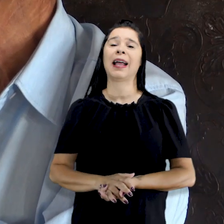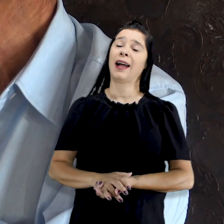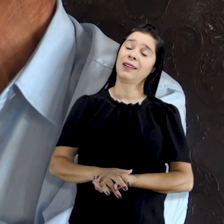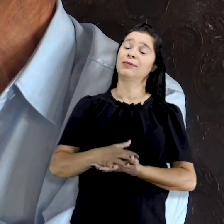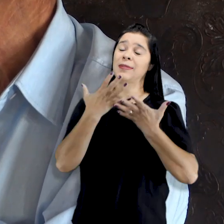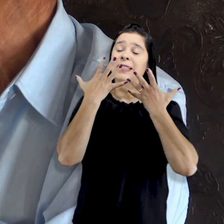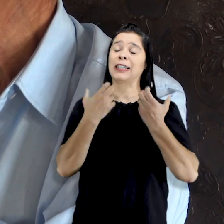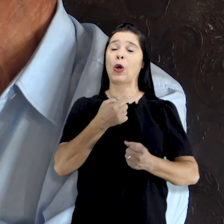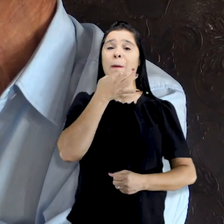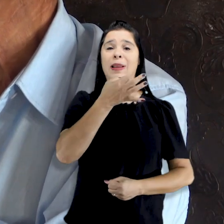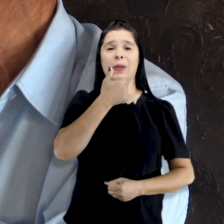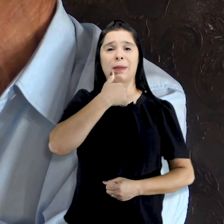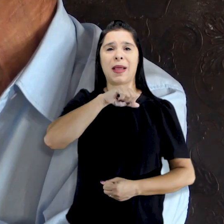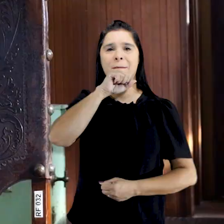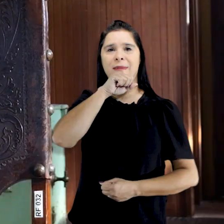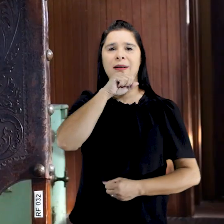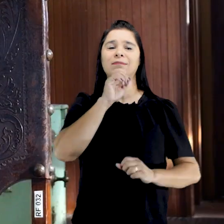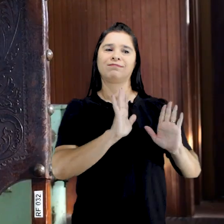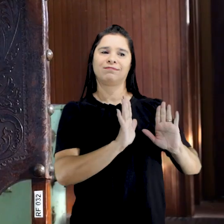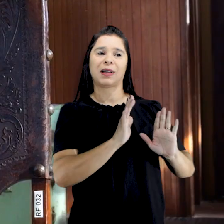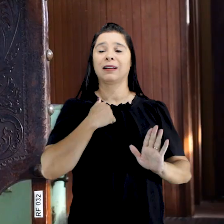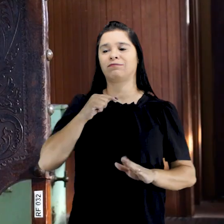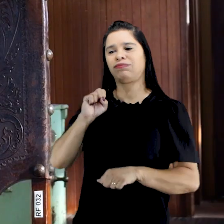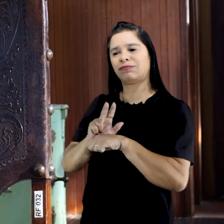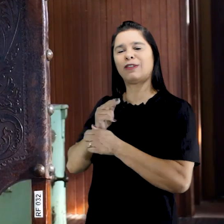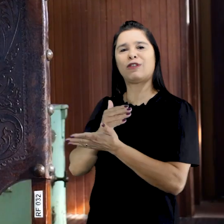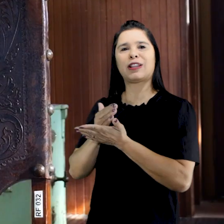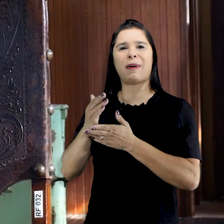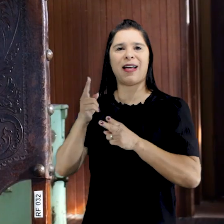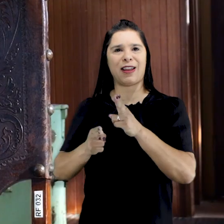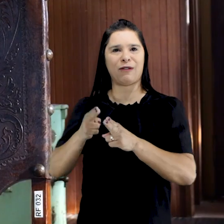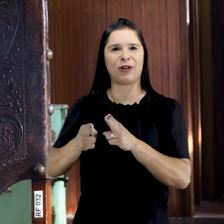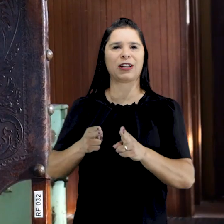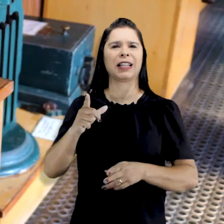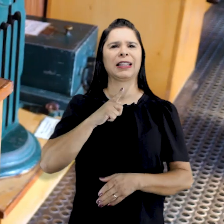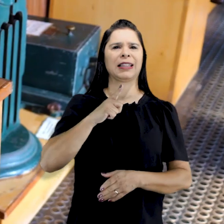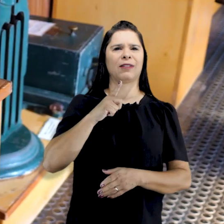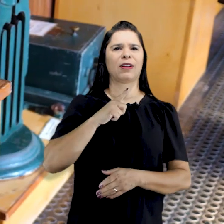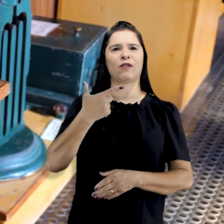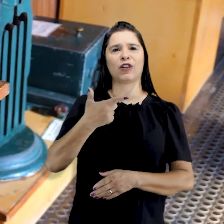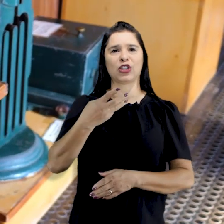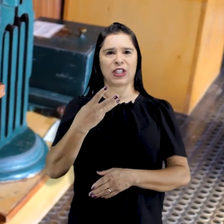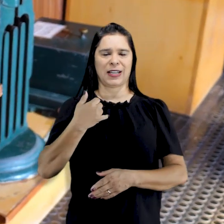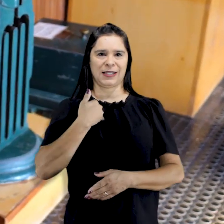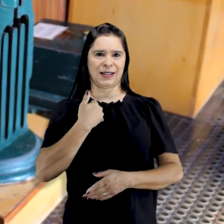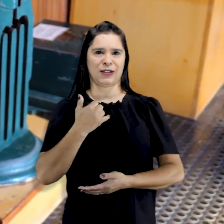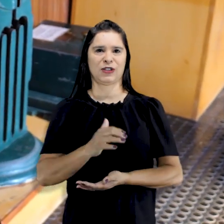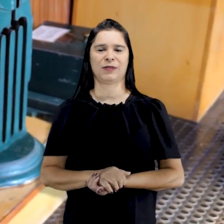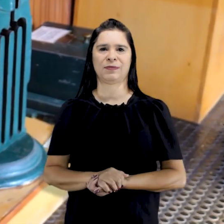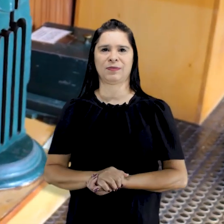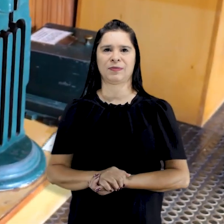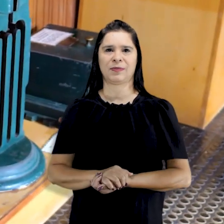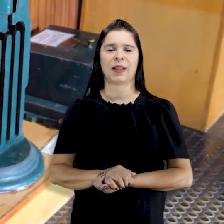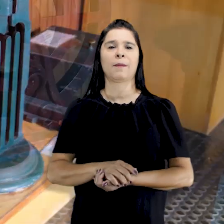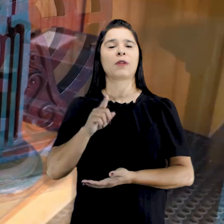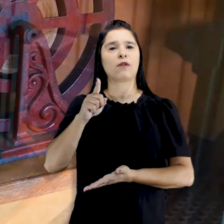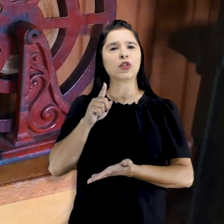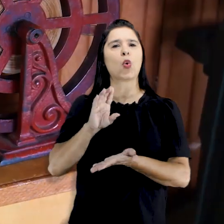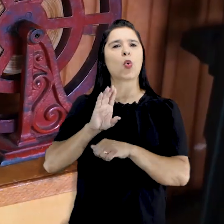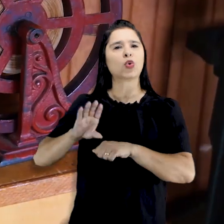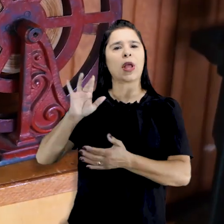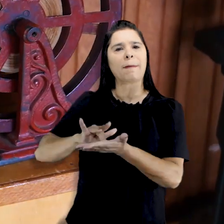o serviço da CEMIG e entrei para a rede. Eu estava com 23 anos. Fiz o curso de telegrafia, né?